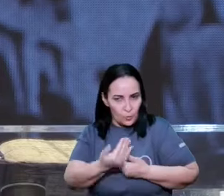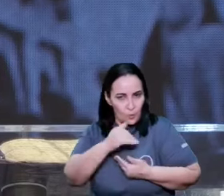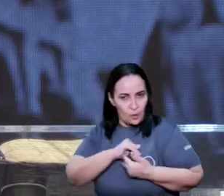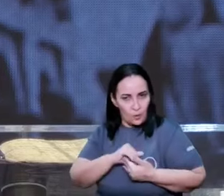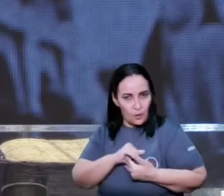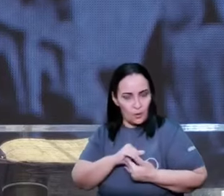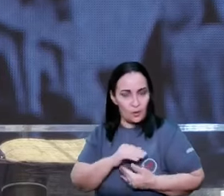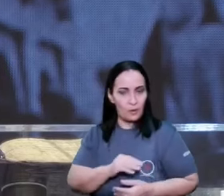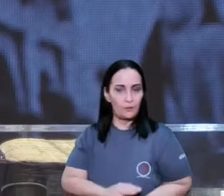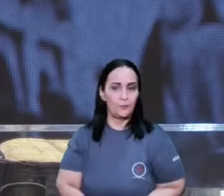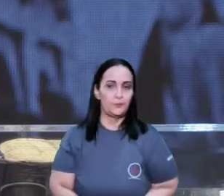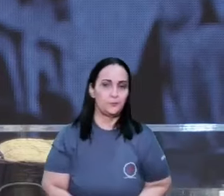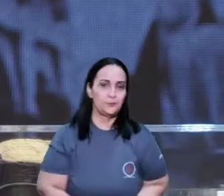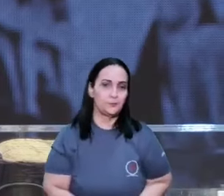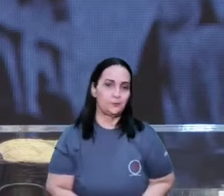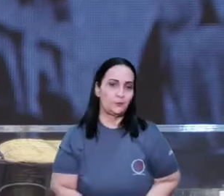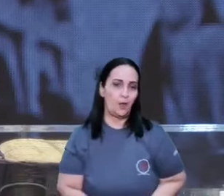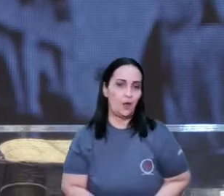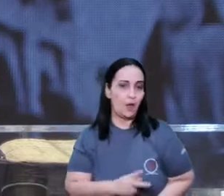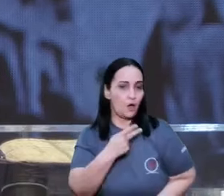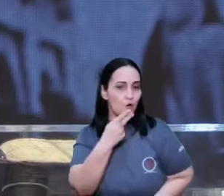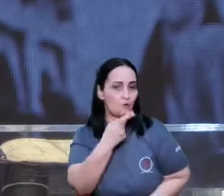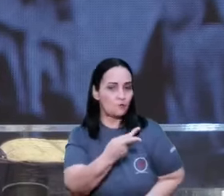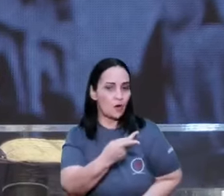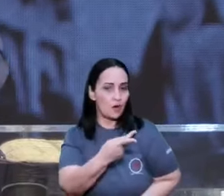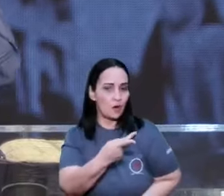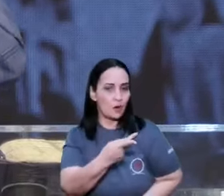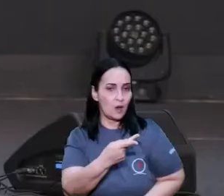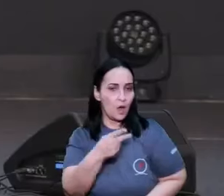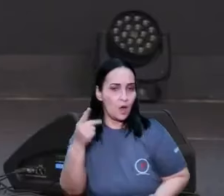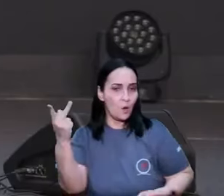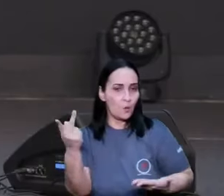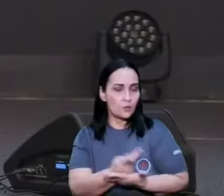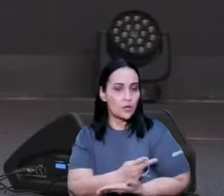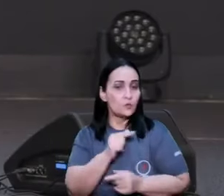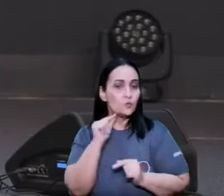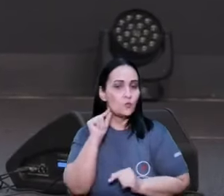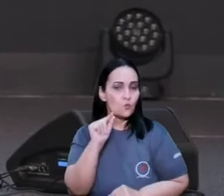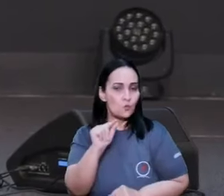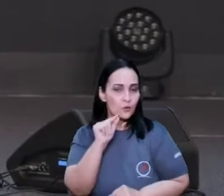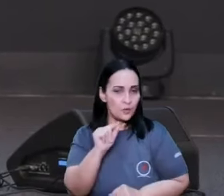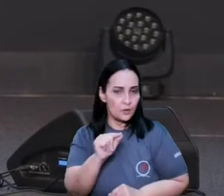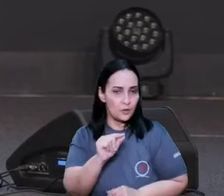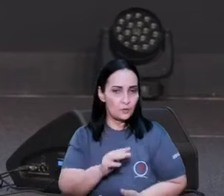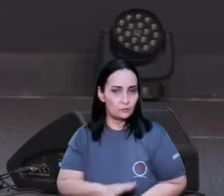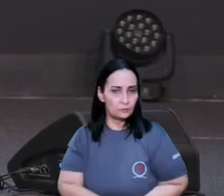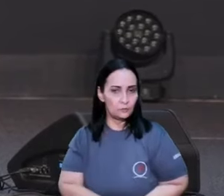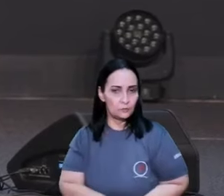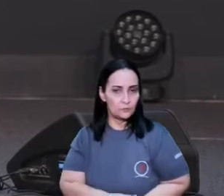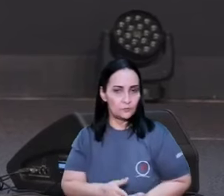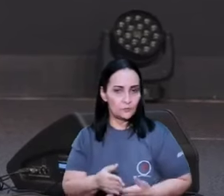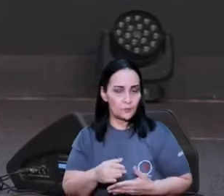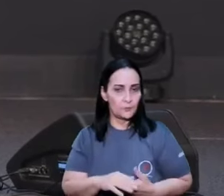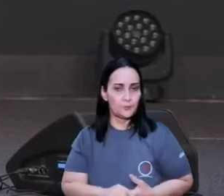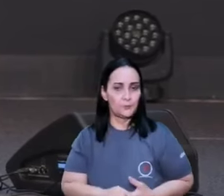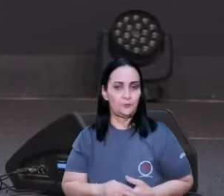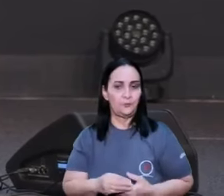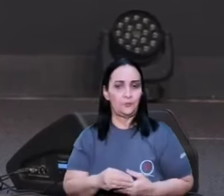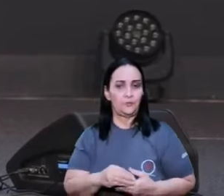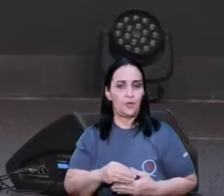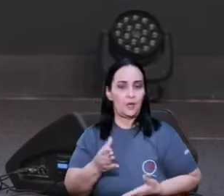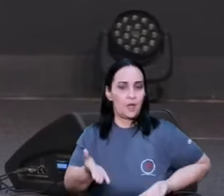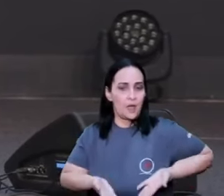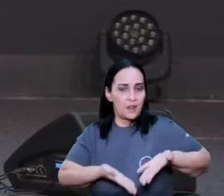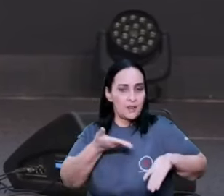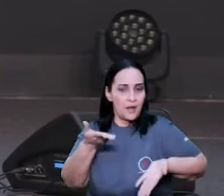metodologia de Jesus ao falar com ela fazer uma higienização do interior dela